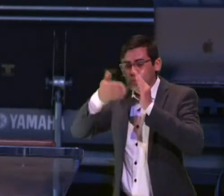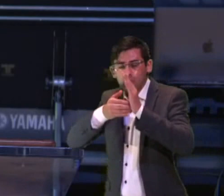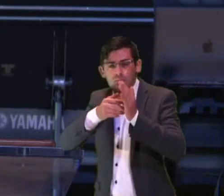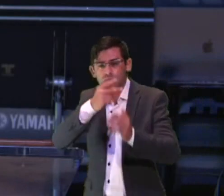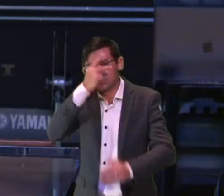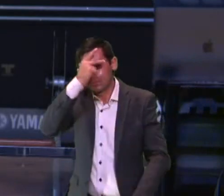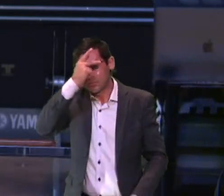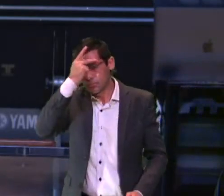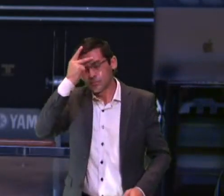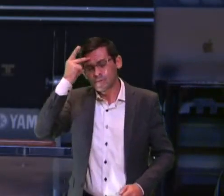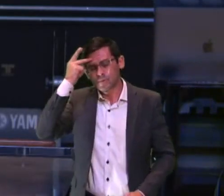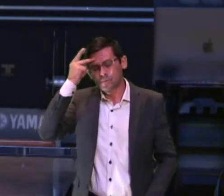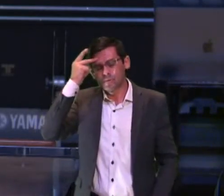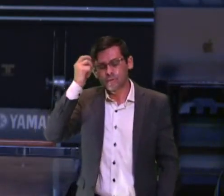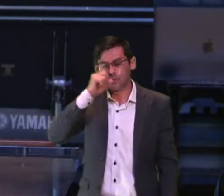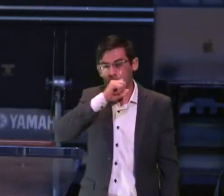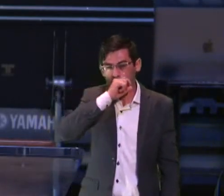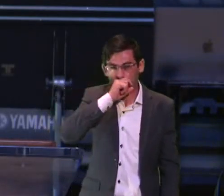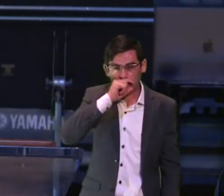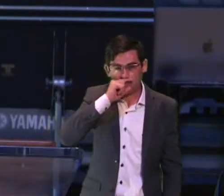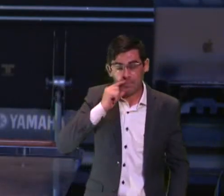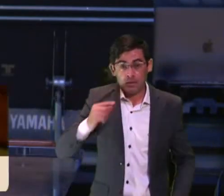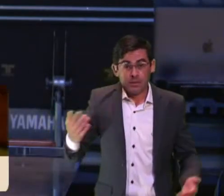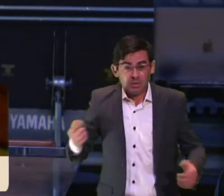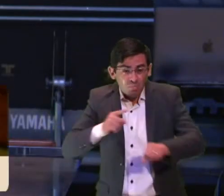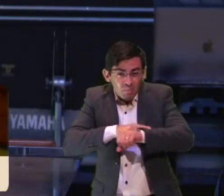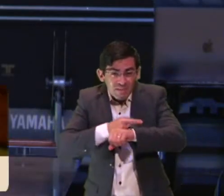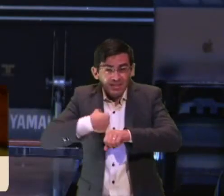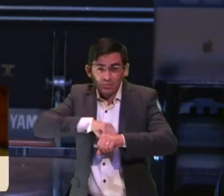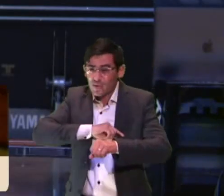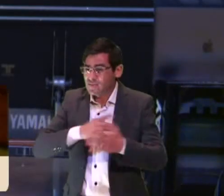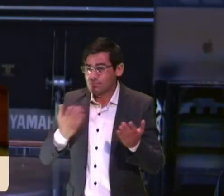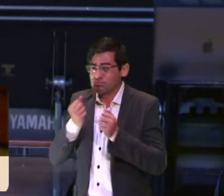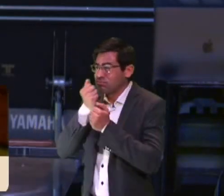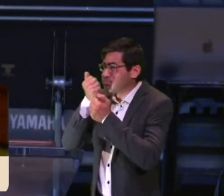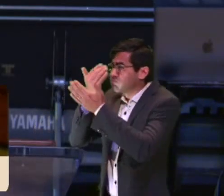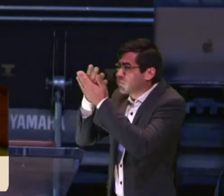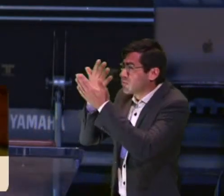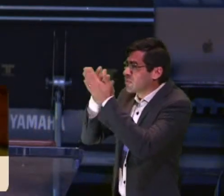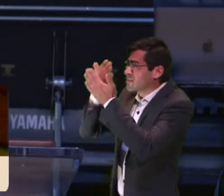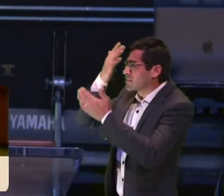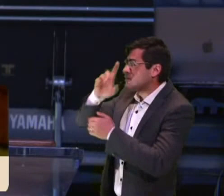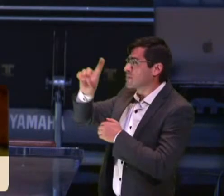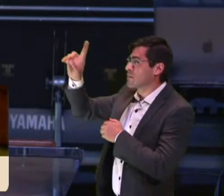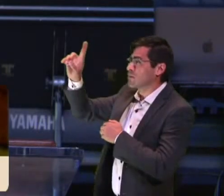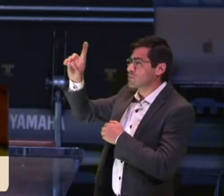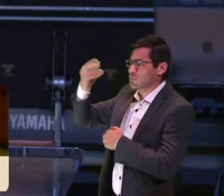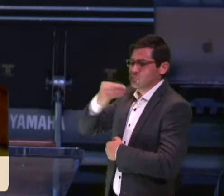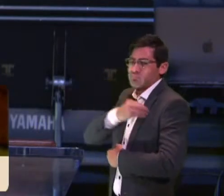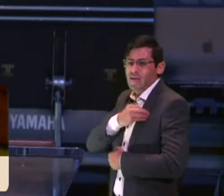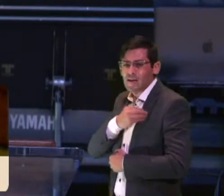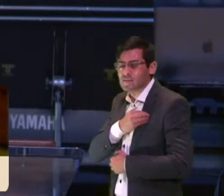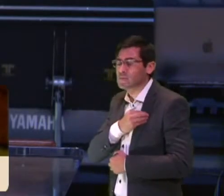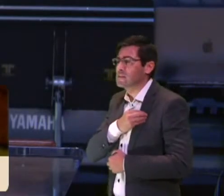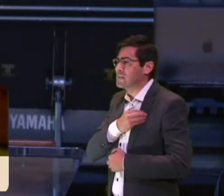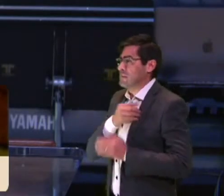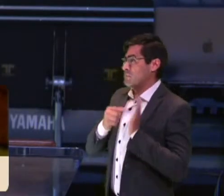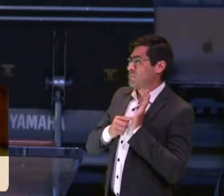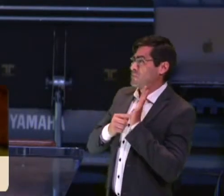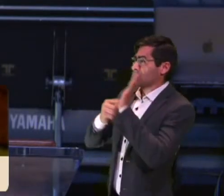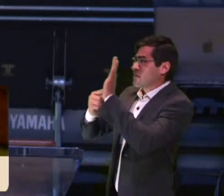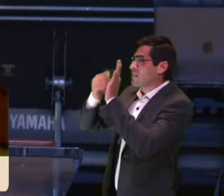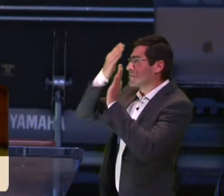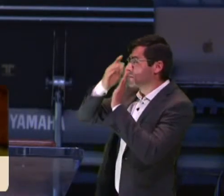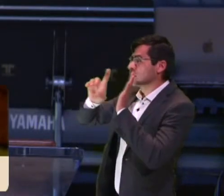vocês. Enquanto não levarmos a sério os nossos pecados diante de Deus, enquanto não os